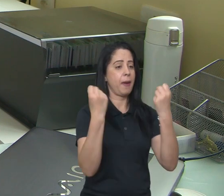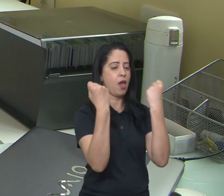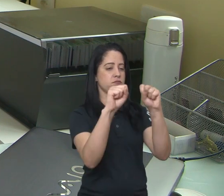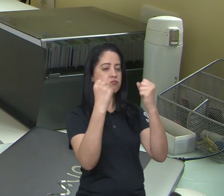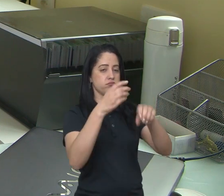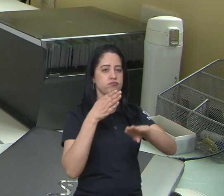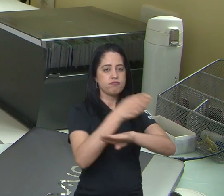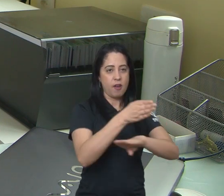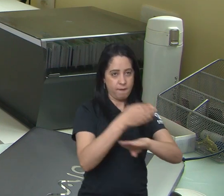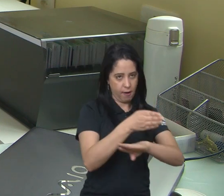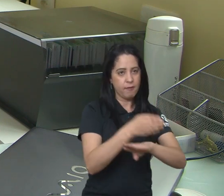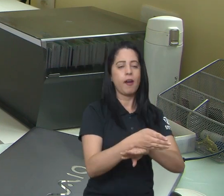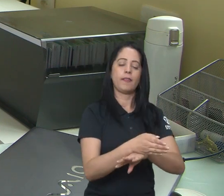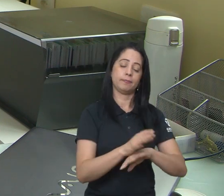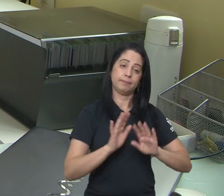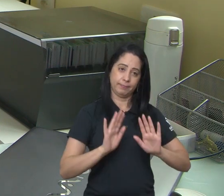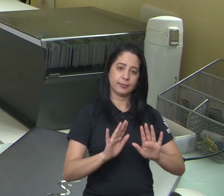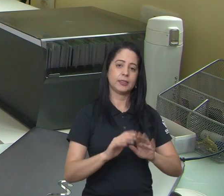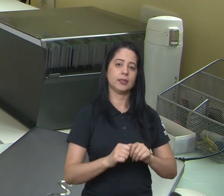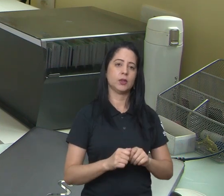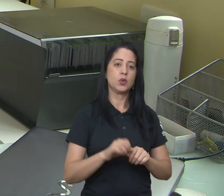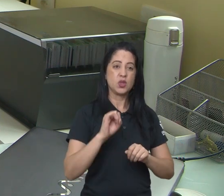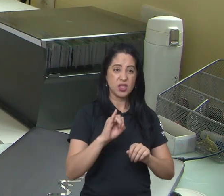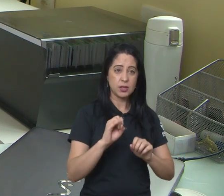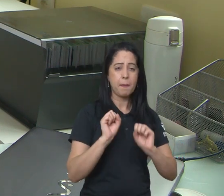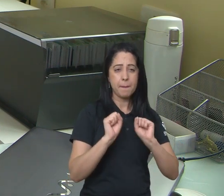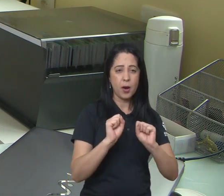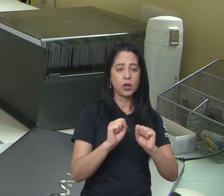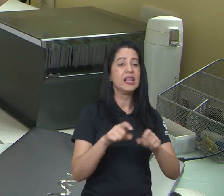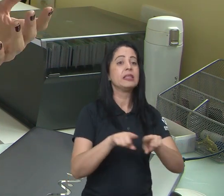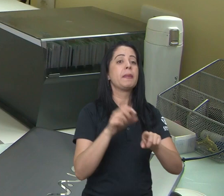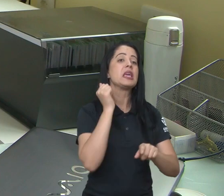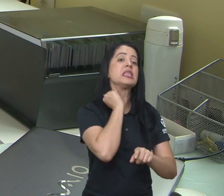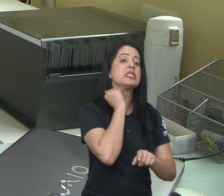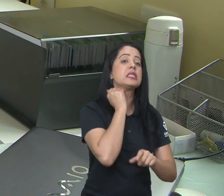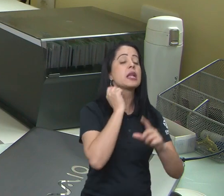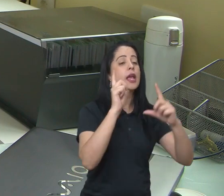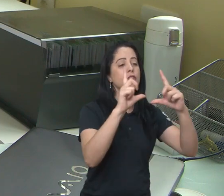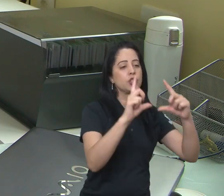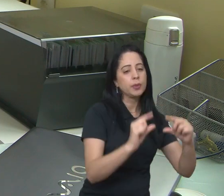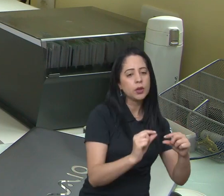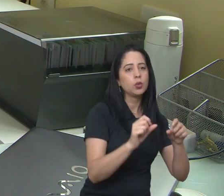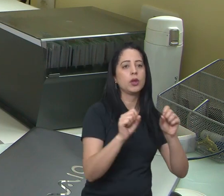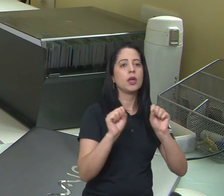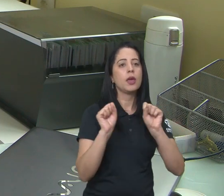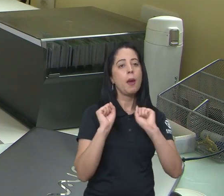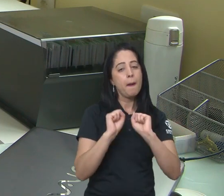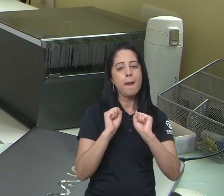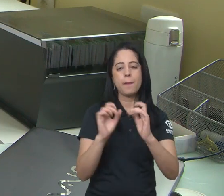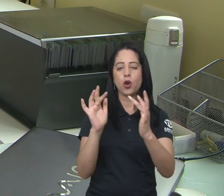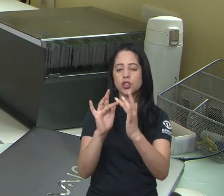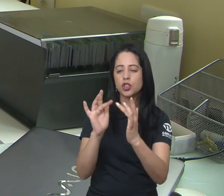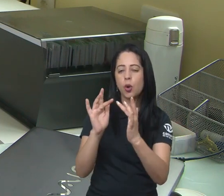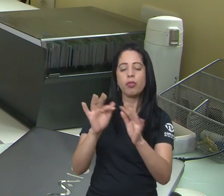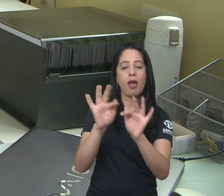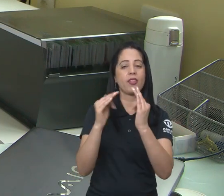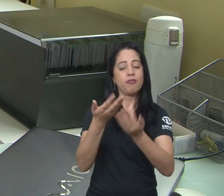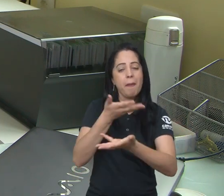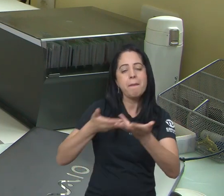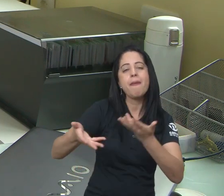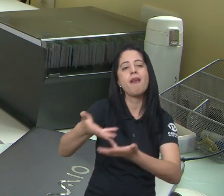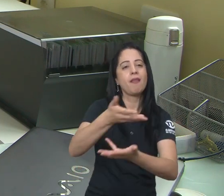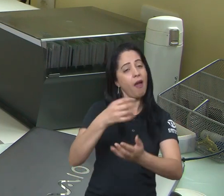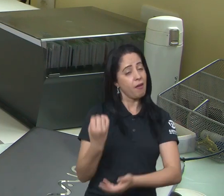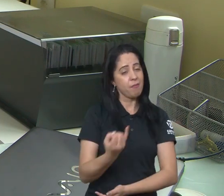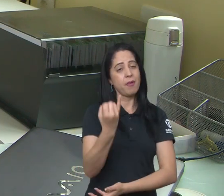física e bons hábitos de vida, né? Desde que possível diminuir o estresse, bom contato familiar, esse vínculo também é muito importante e às